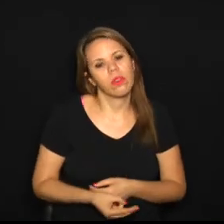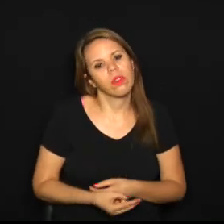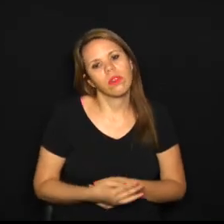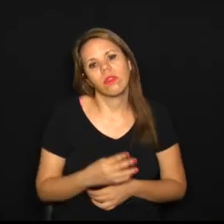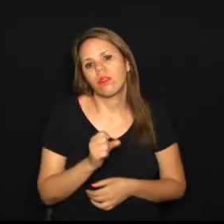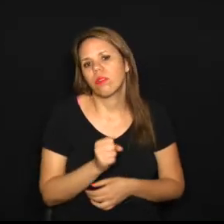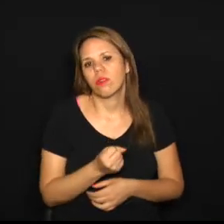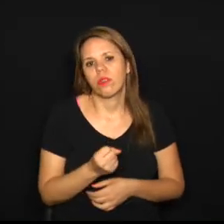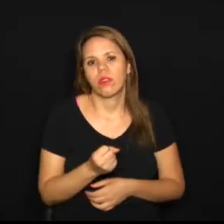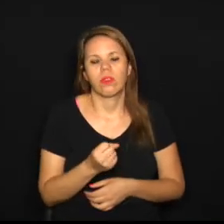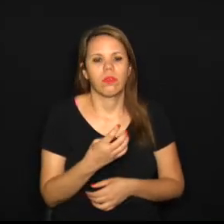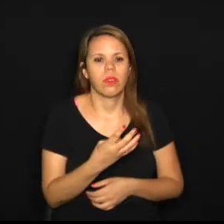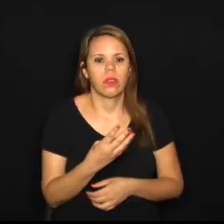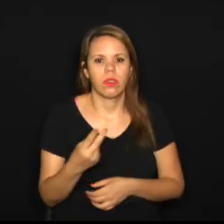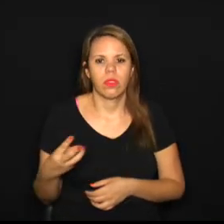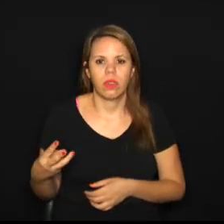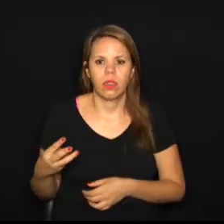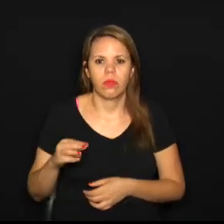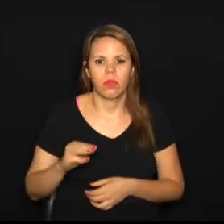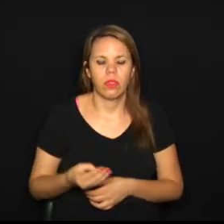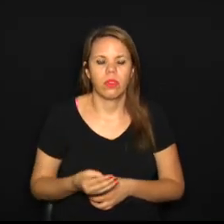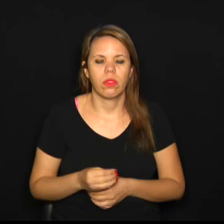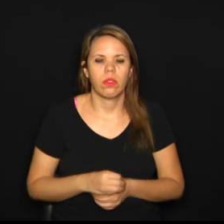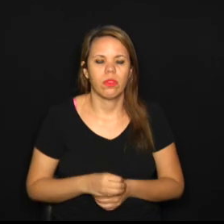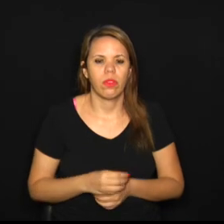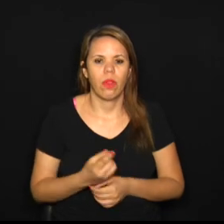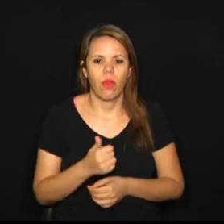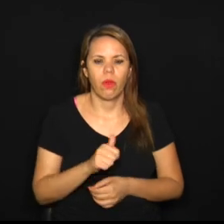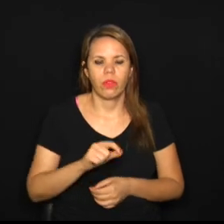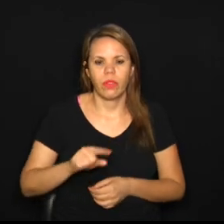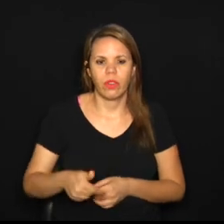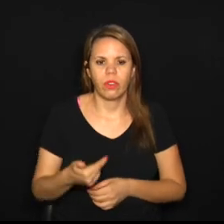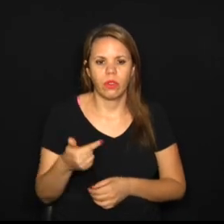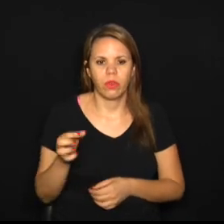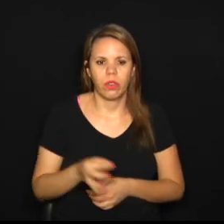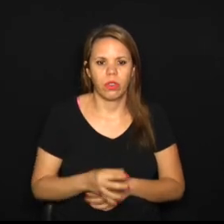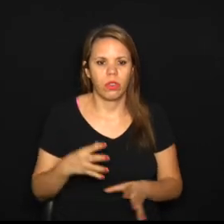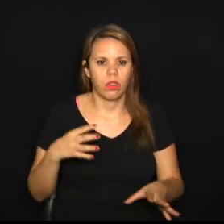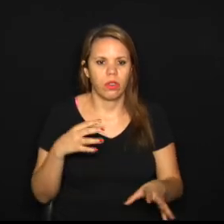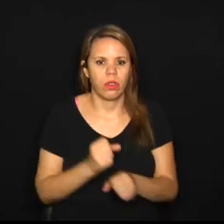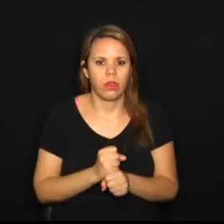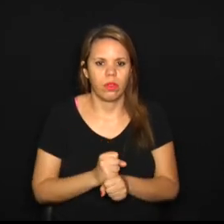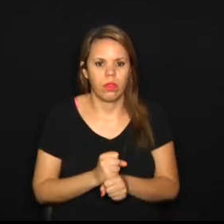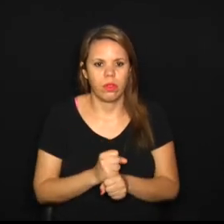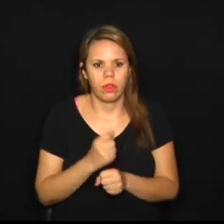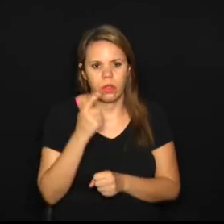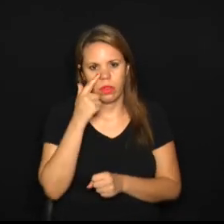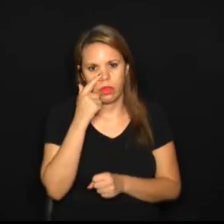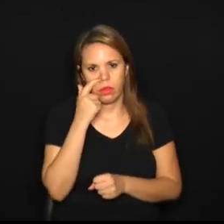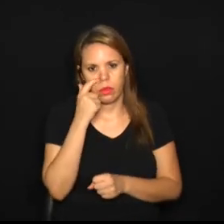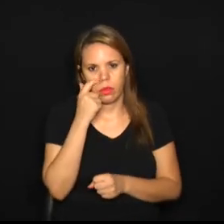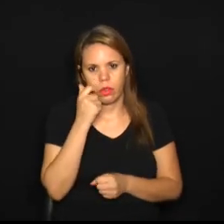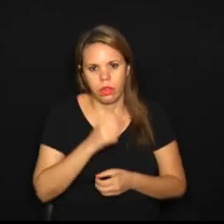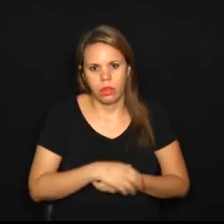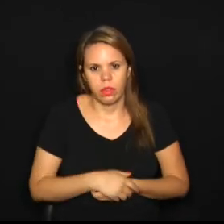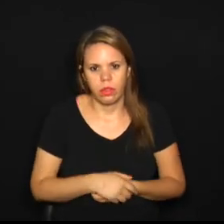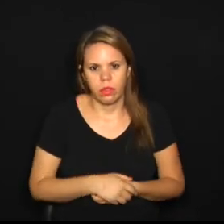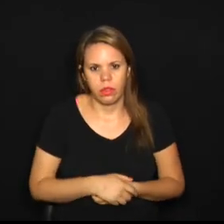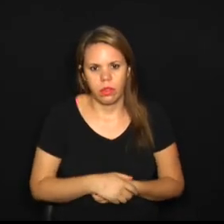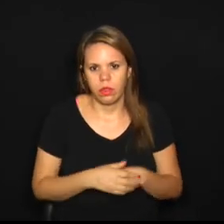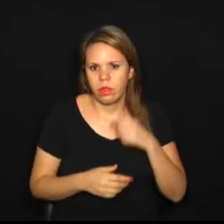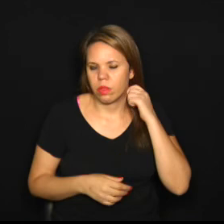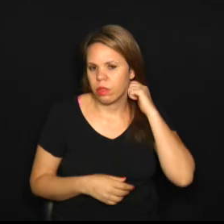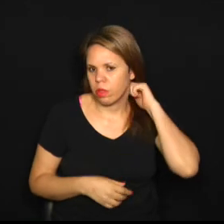2.463.800.000 foram liquidados, uma variação de 11,2%. Então, no total, as despesas correntes foram